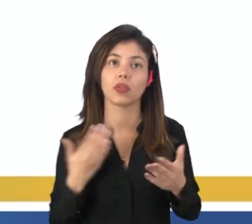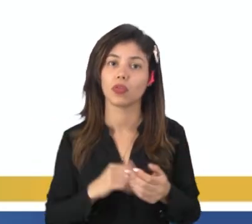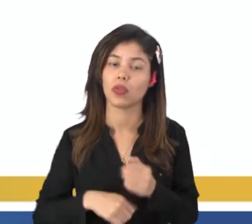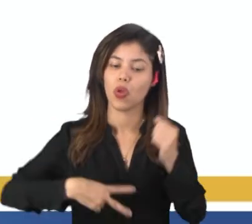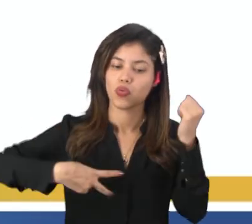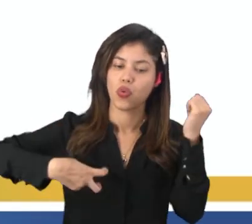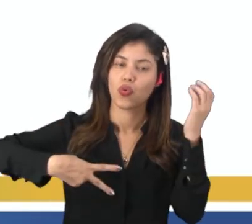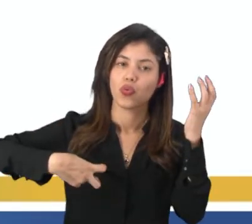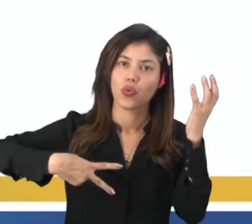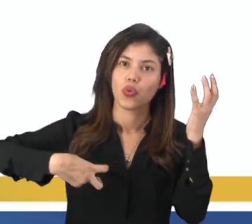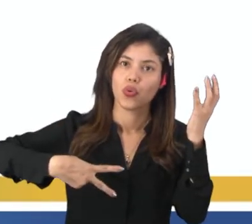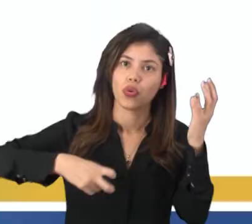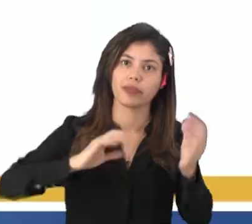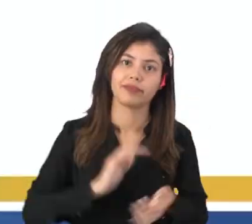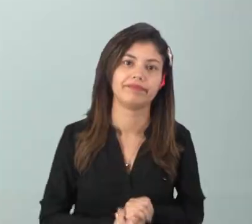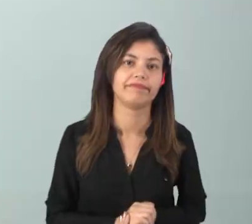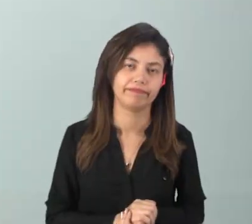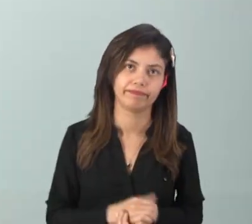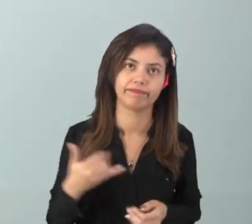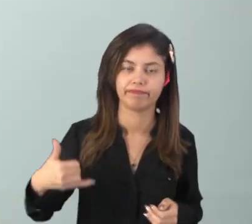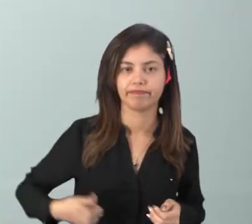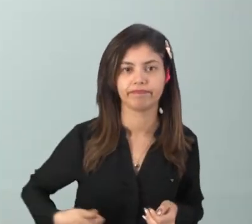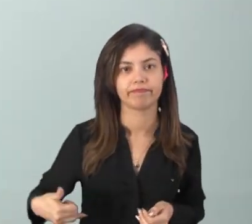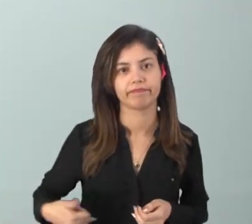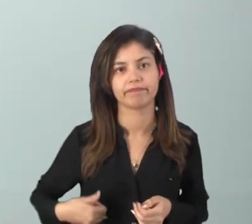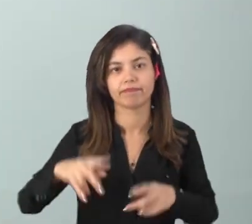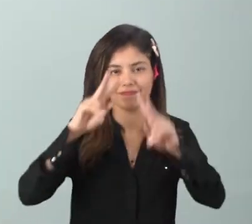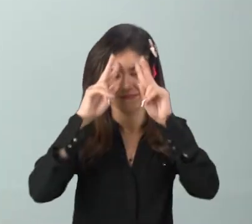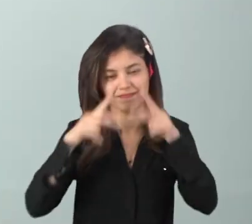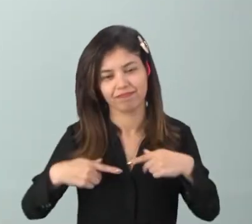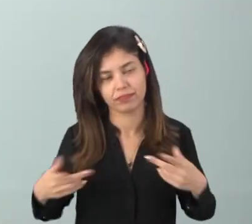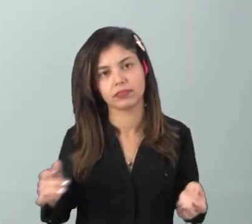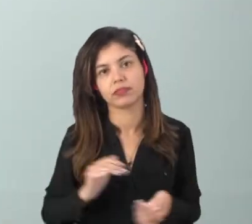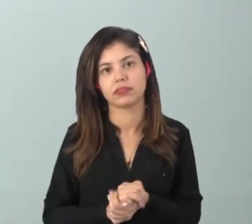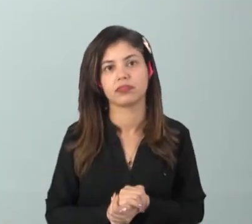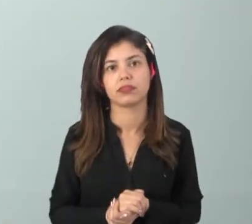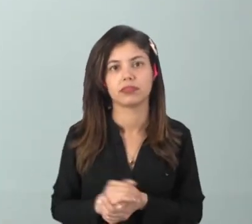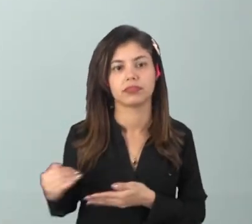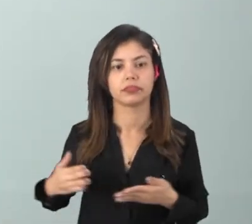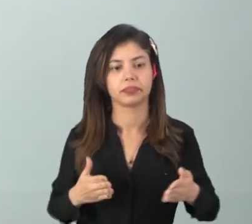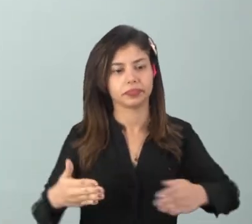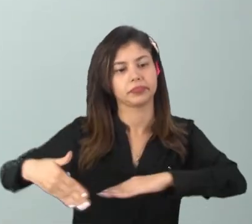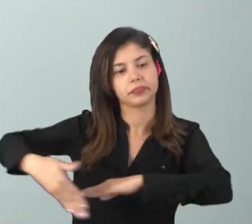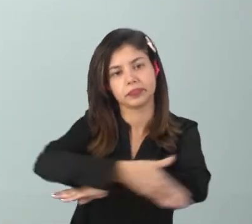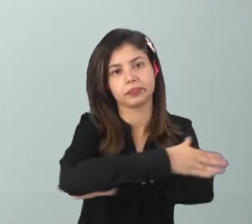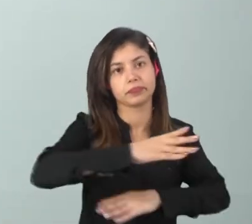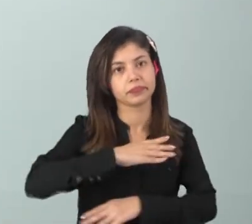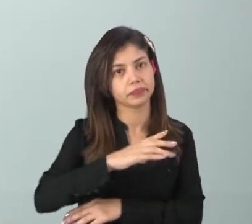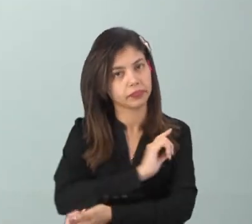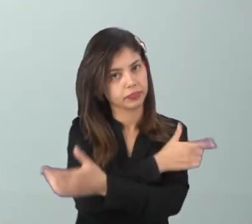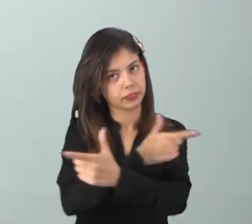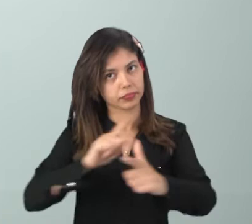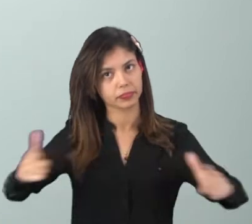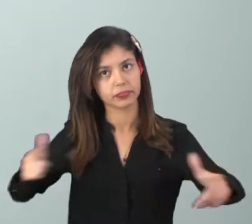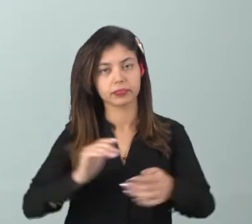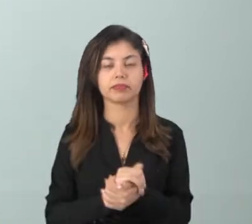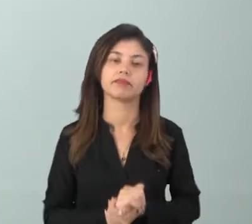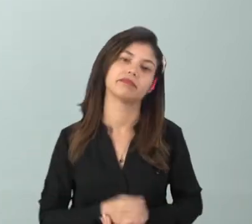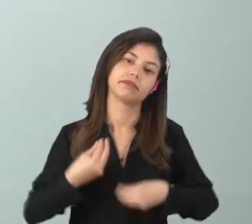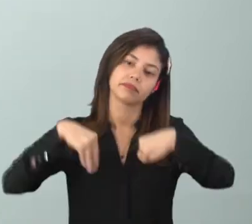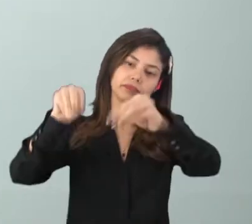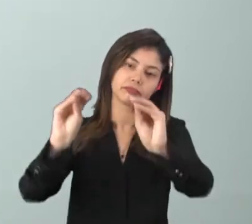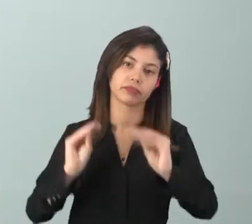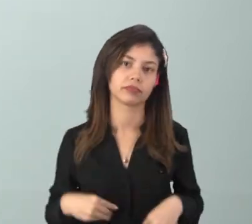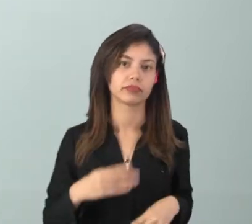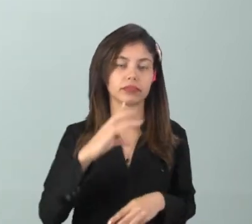a ser aí, sofrer interferências humanas, né, construção de rodovias, cidades. Então, a partir dessa transferência da capital